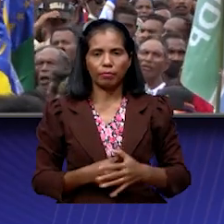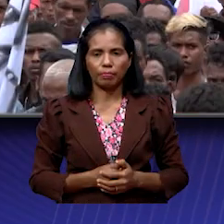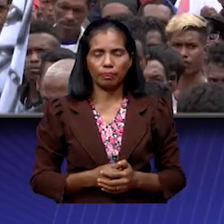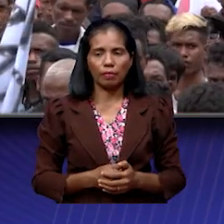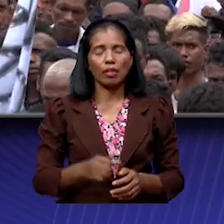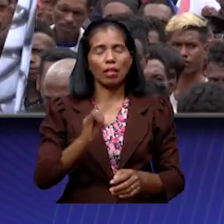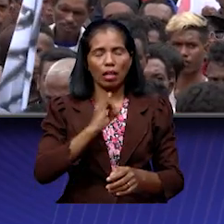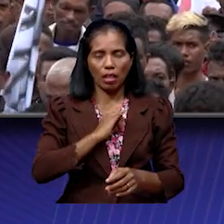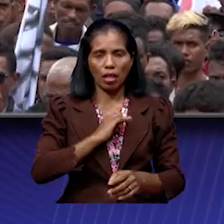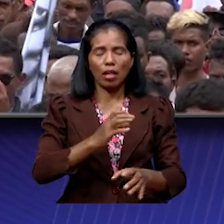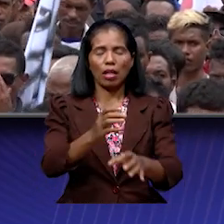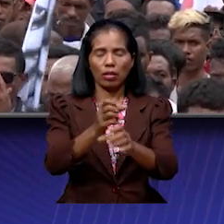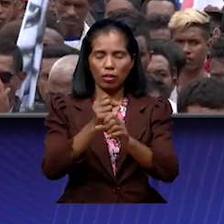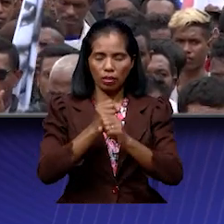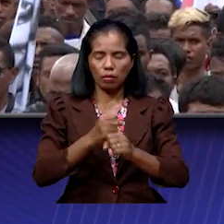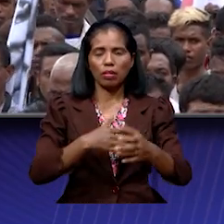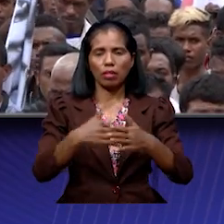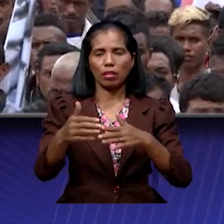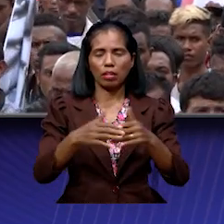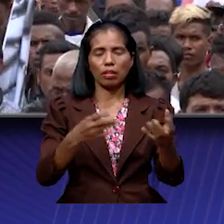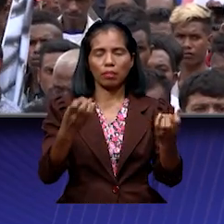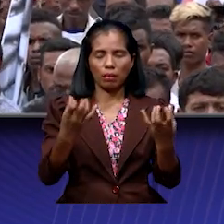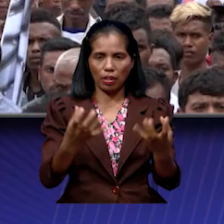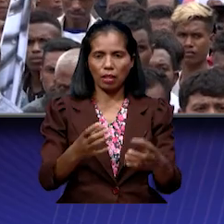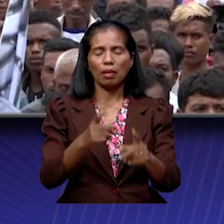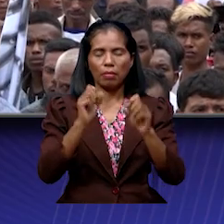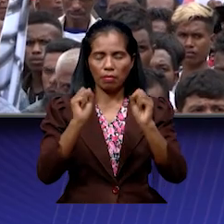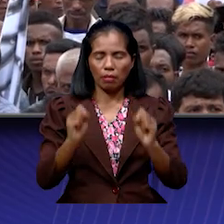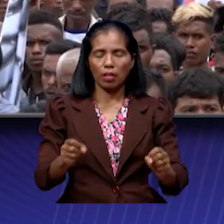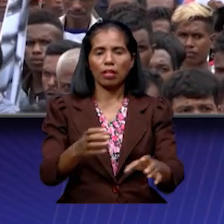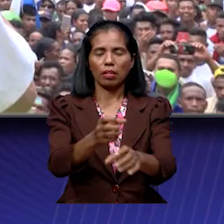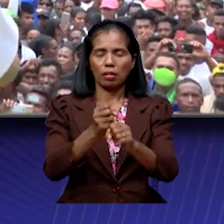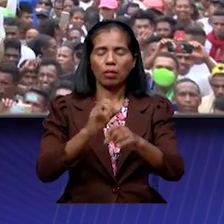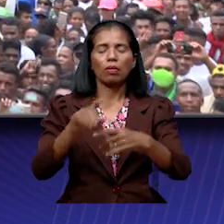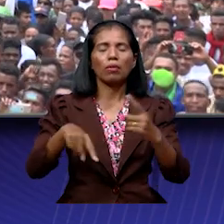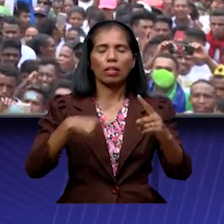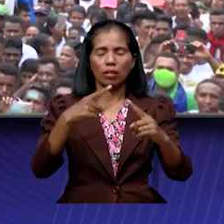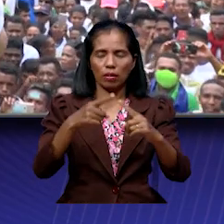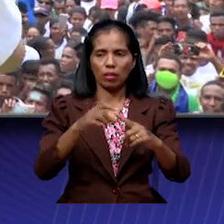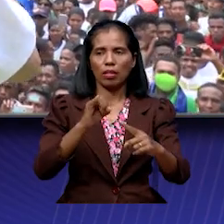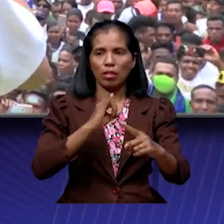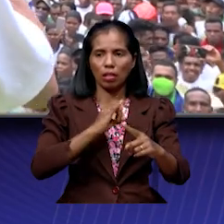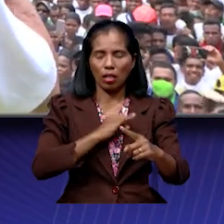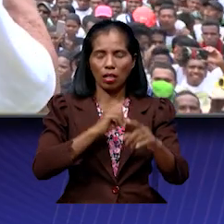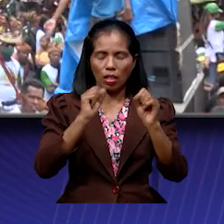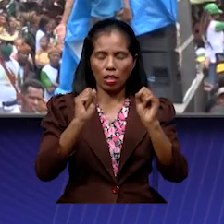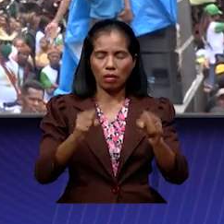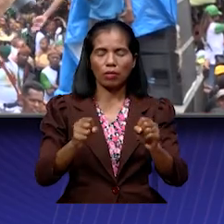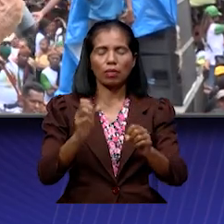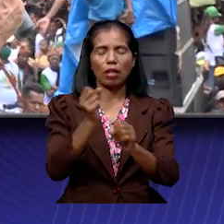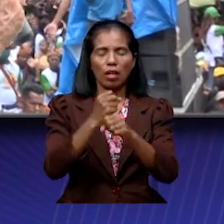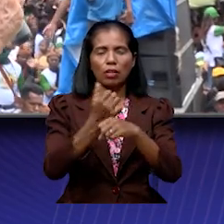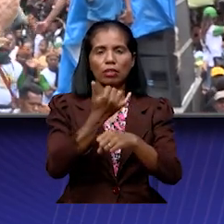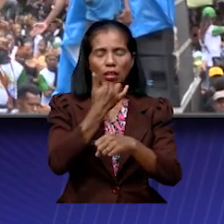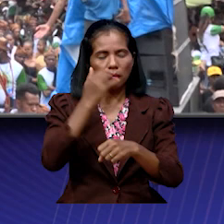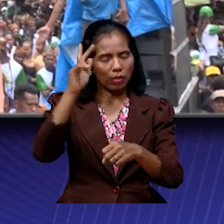Ao simo críticas ao Iwen, belíssimo críticas ao todo, o Anhira Hawal, acto político Roma,